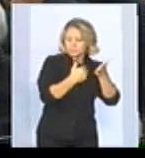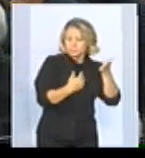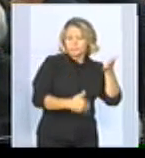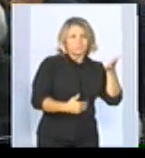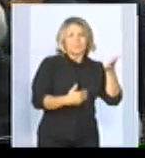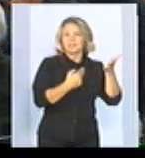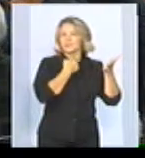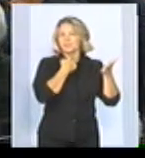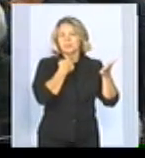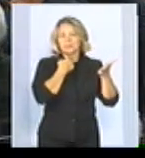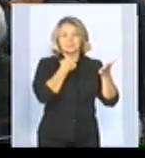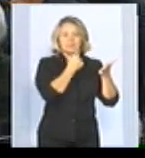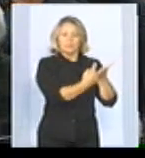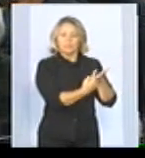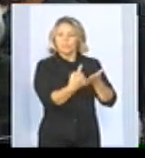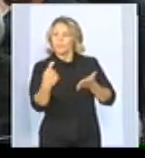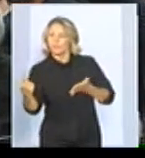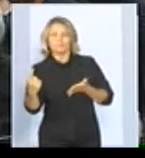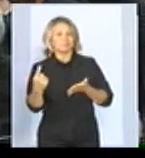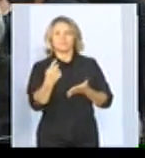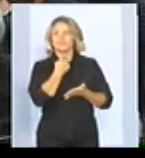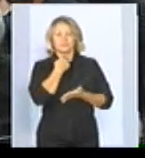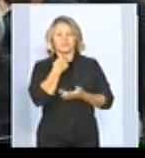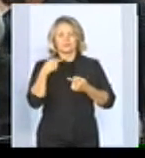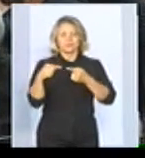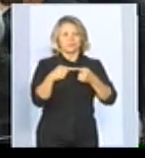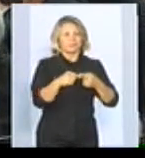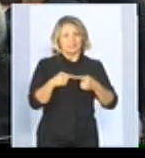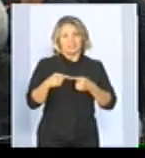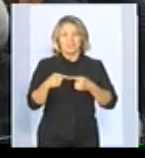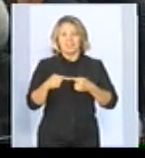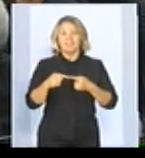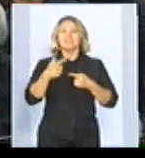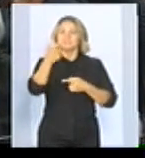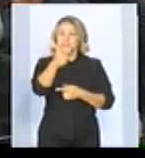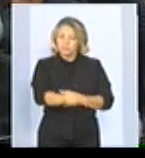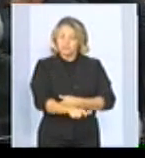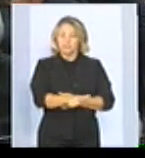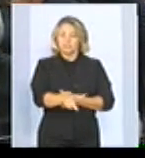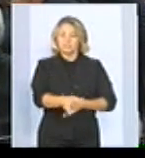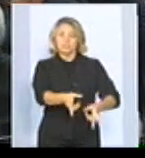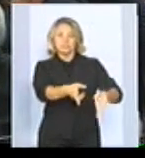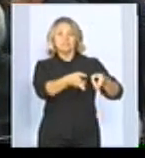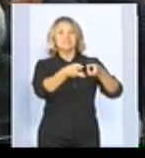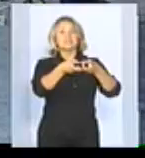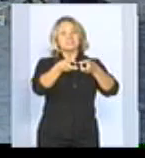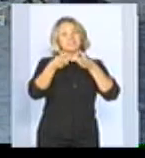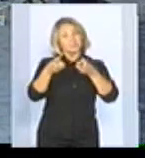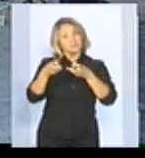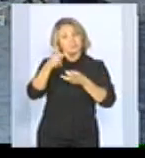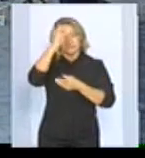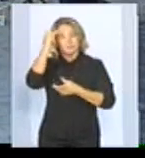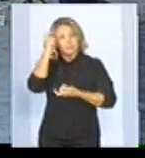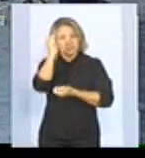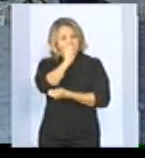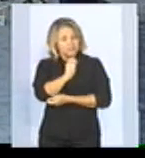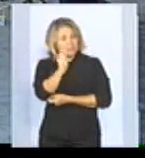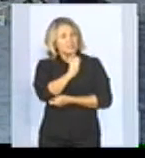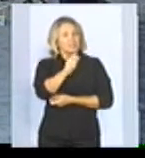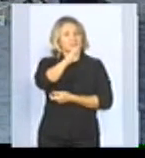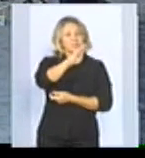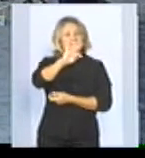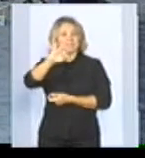pode ser atribuído nem a um nem a outro Eu repito até então da nossa percepção da percepção dos Associados da bta que